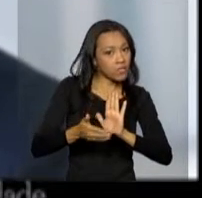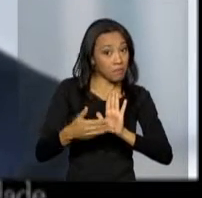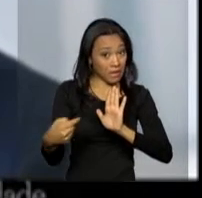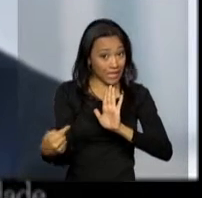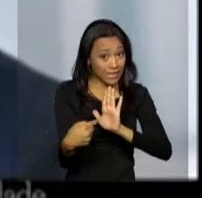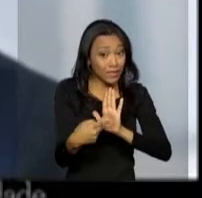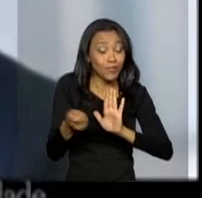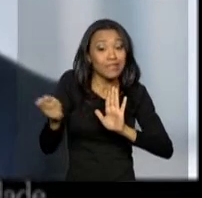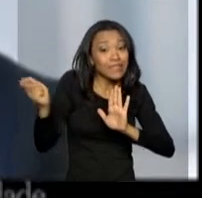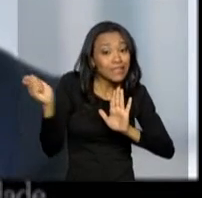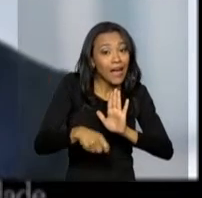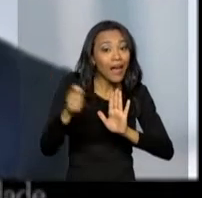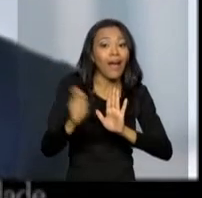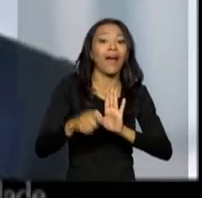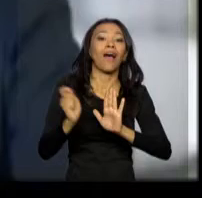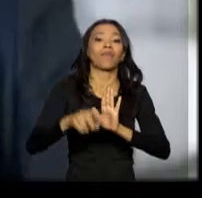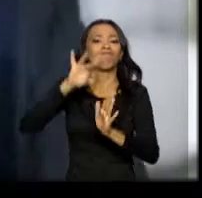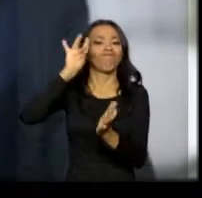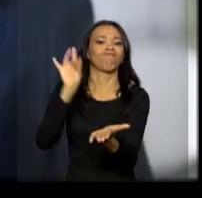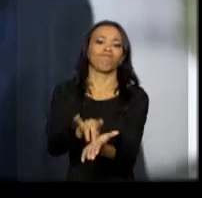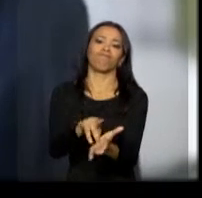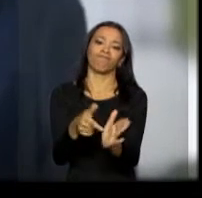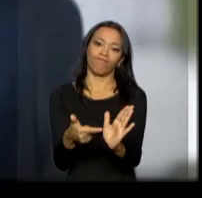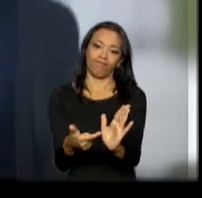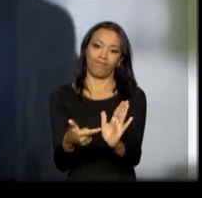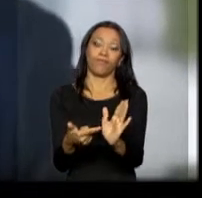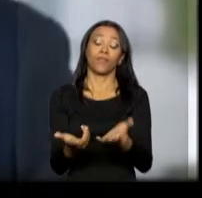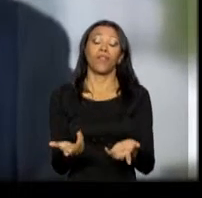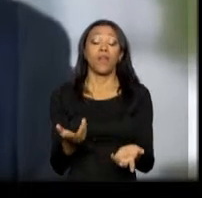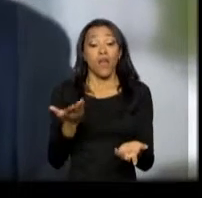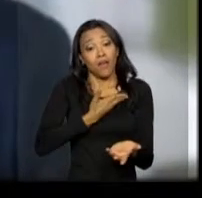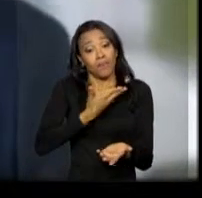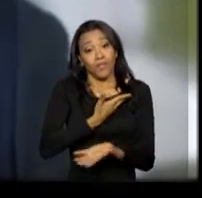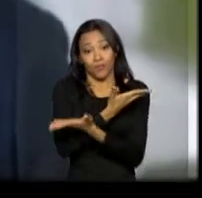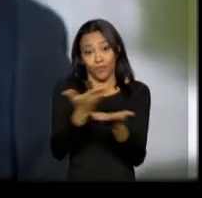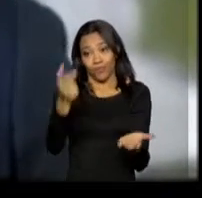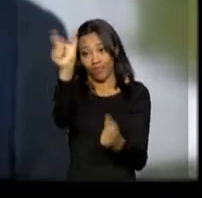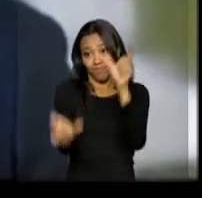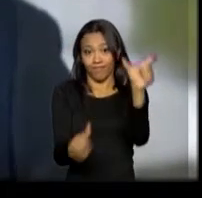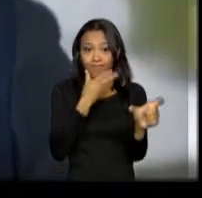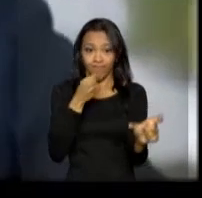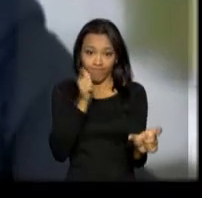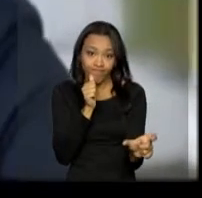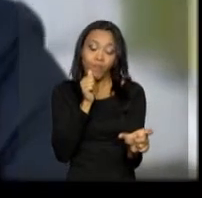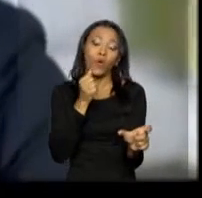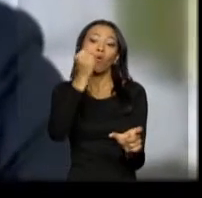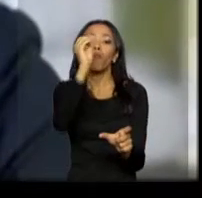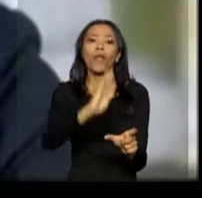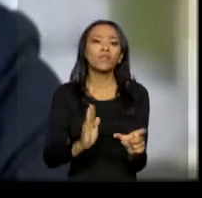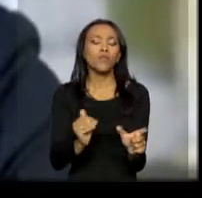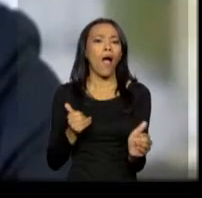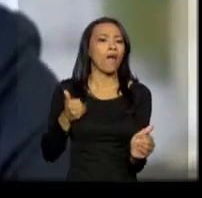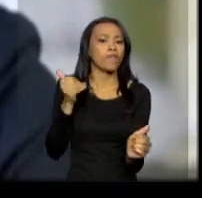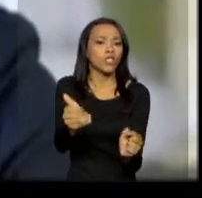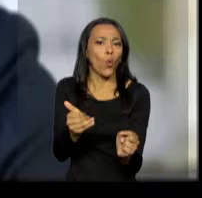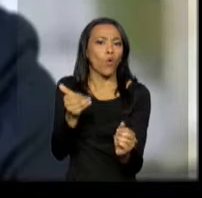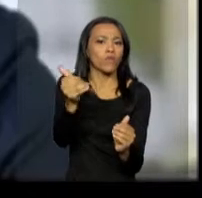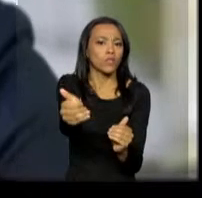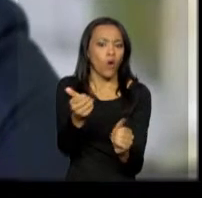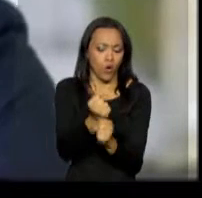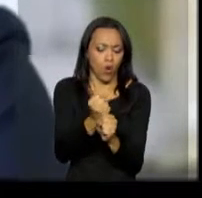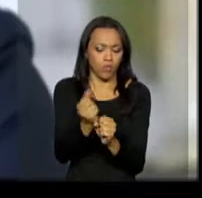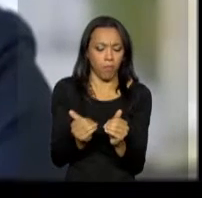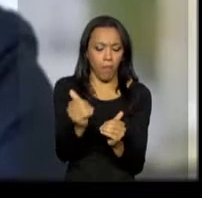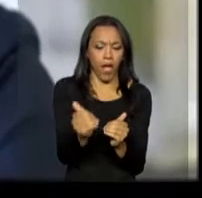isso possa virar realidade. Minhas amigas e meus amigos, o Brasil avançou muito nos últimos